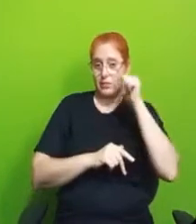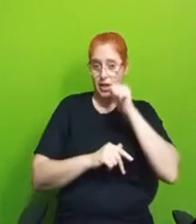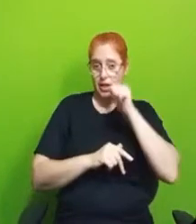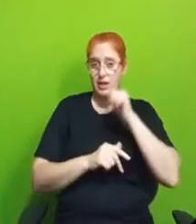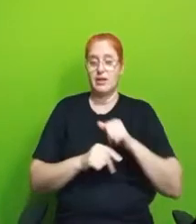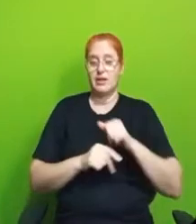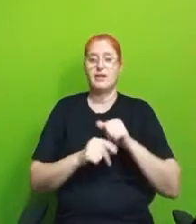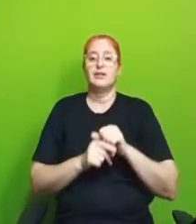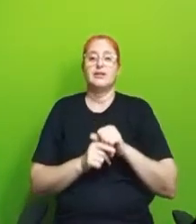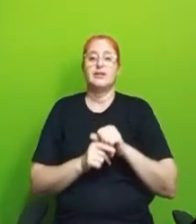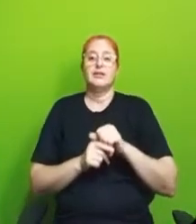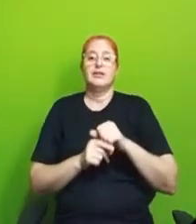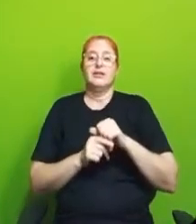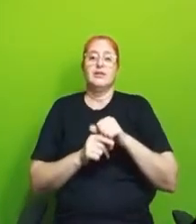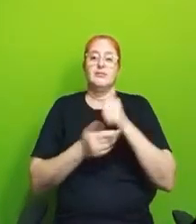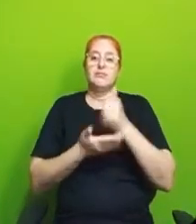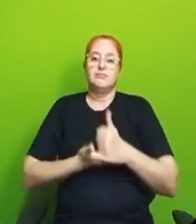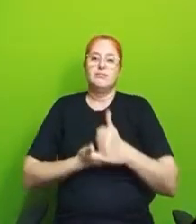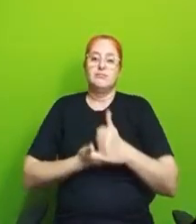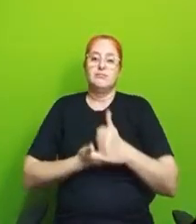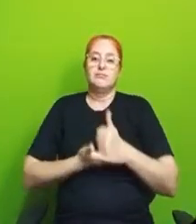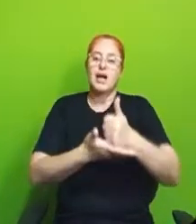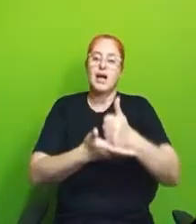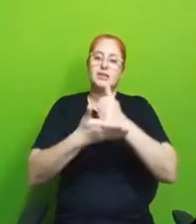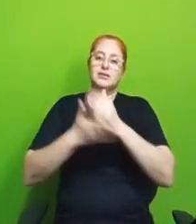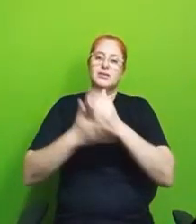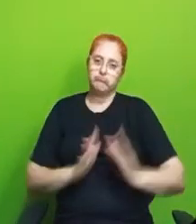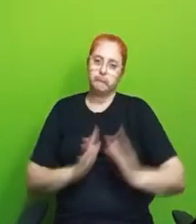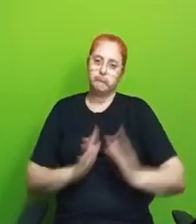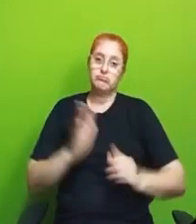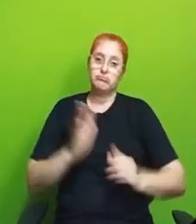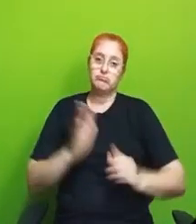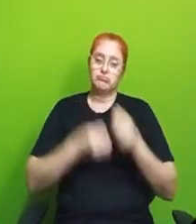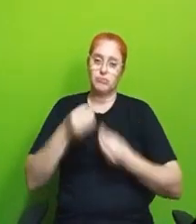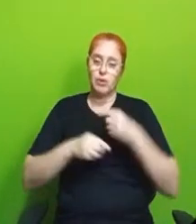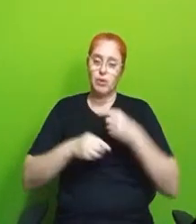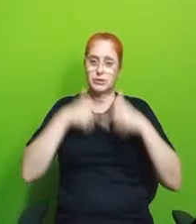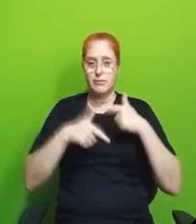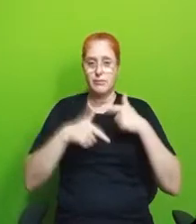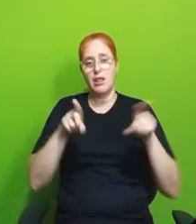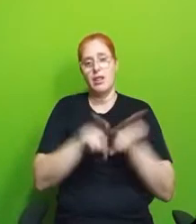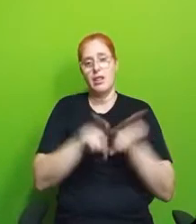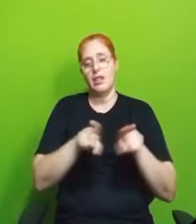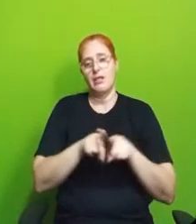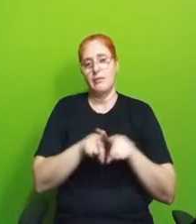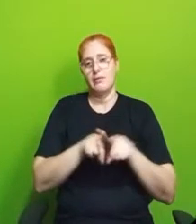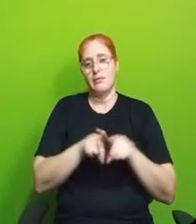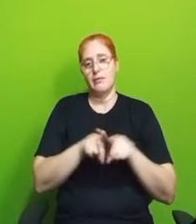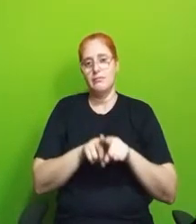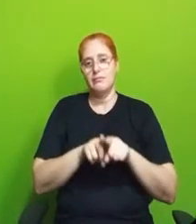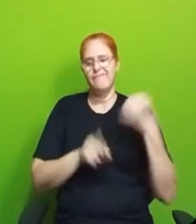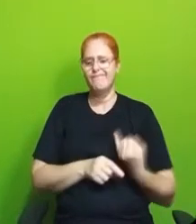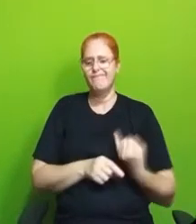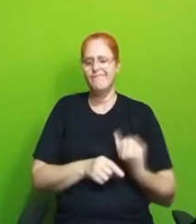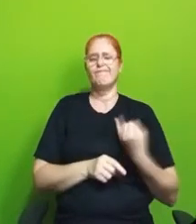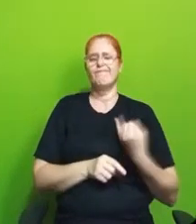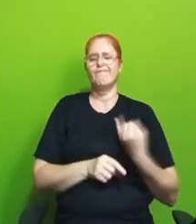sustentação do cotidiano, né, e como esse trabalho, ao mesmo tempo que é fundamental